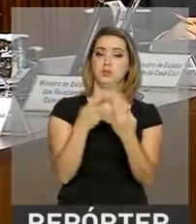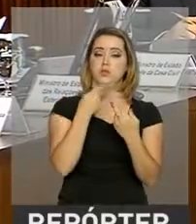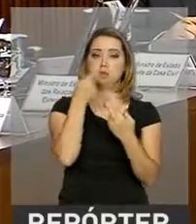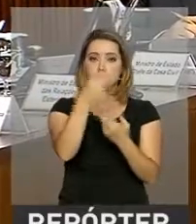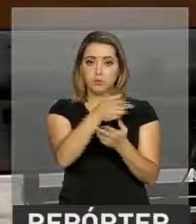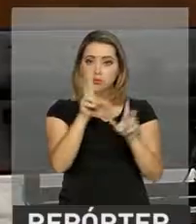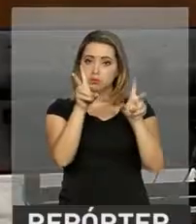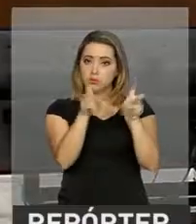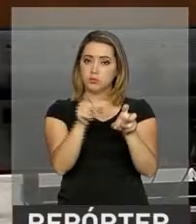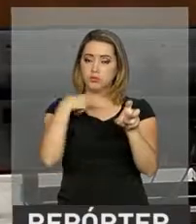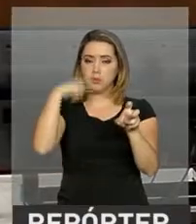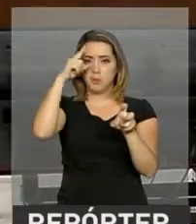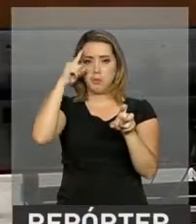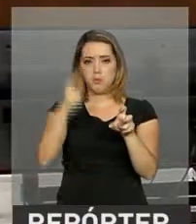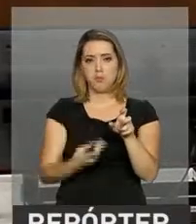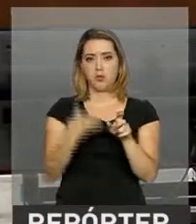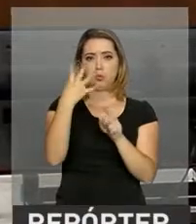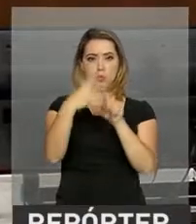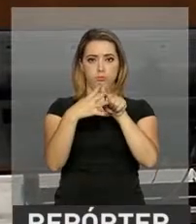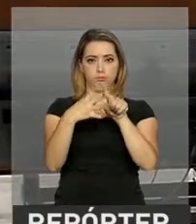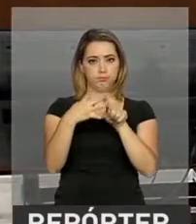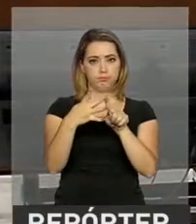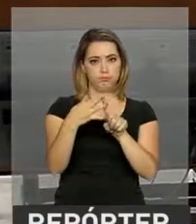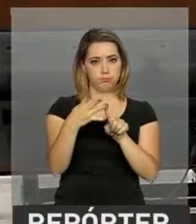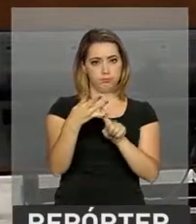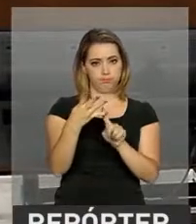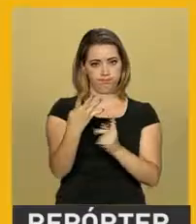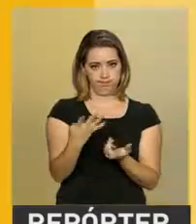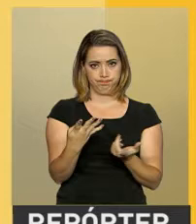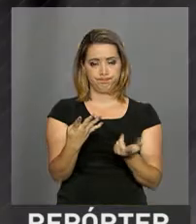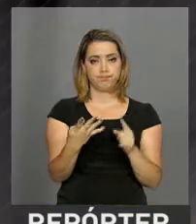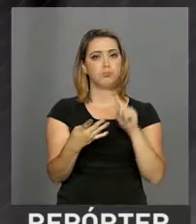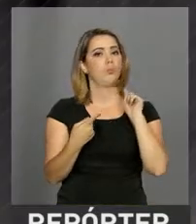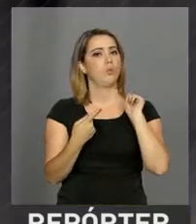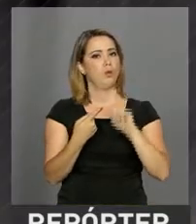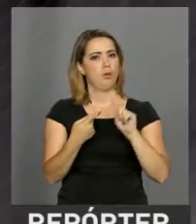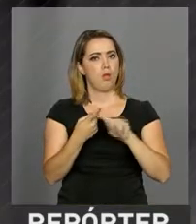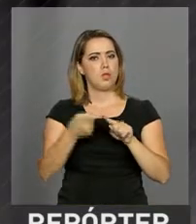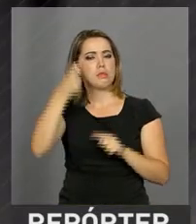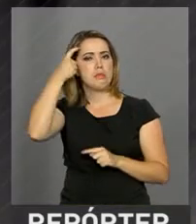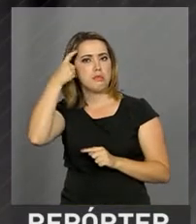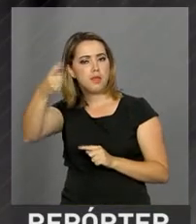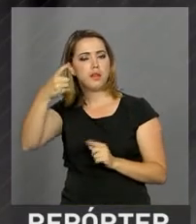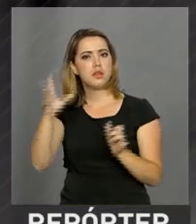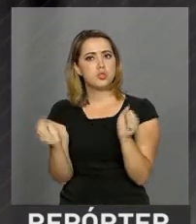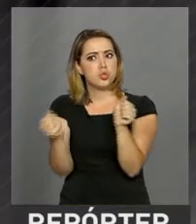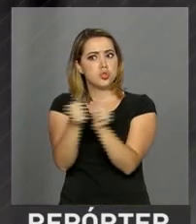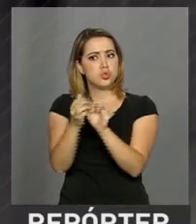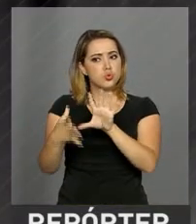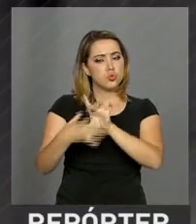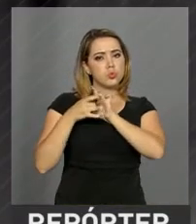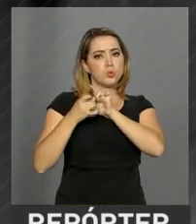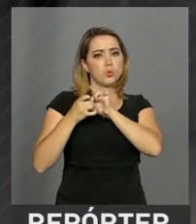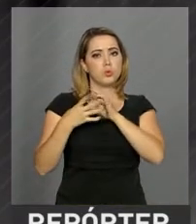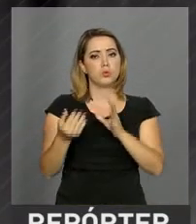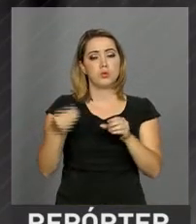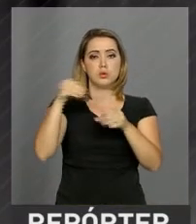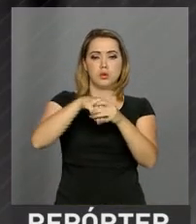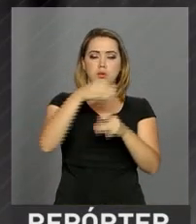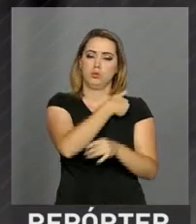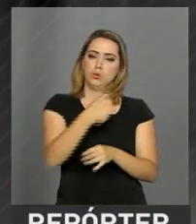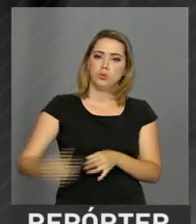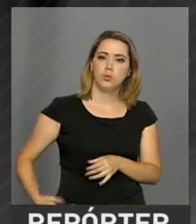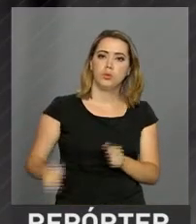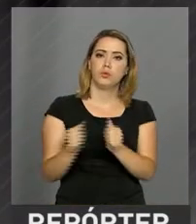e determinou quatro iniciativas imediatas ações de inteligência integradas dentro do governo e com